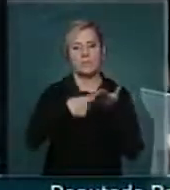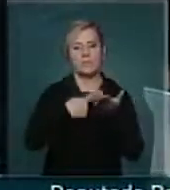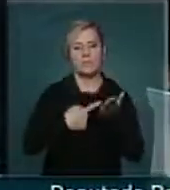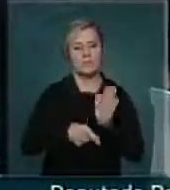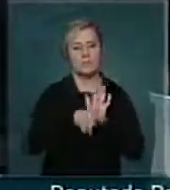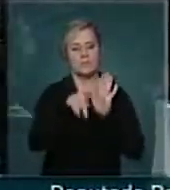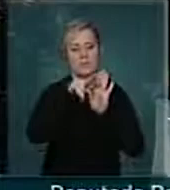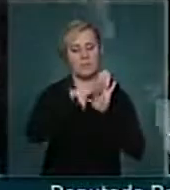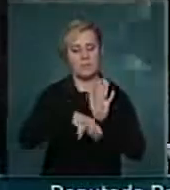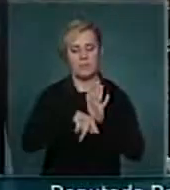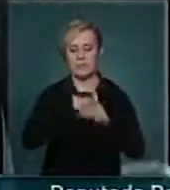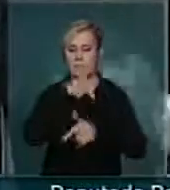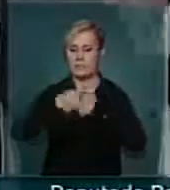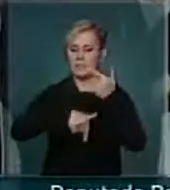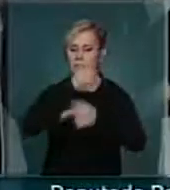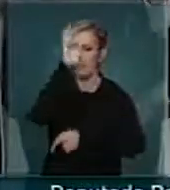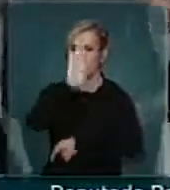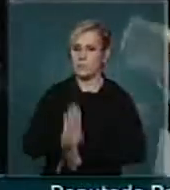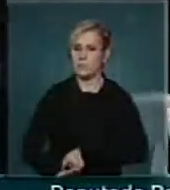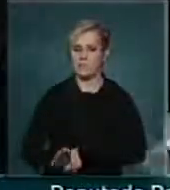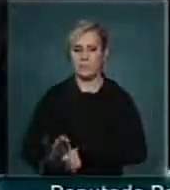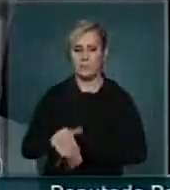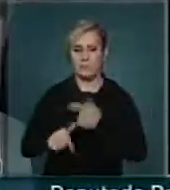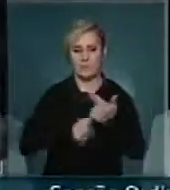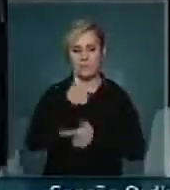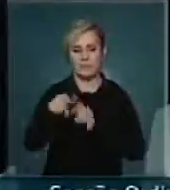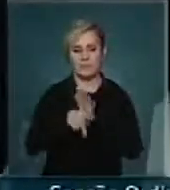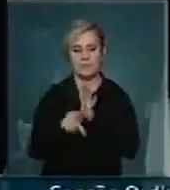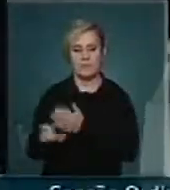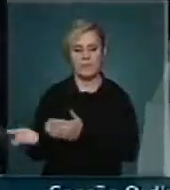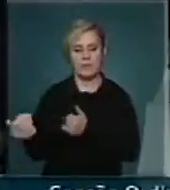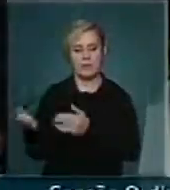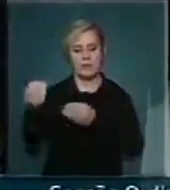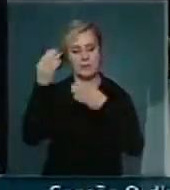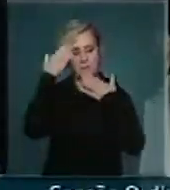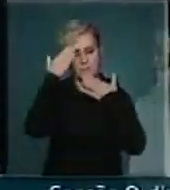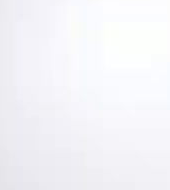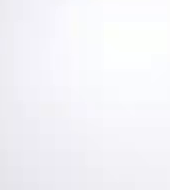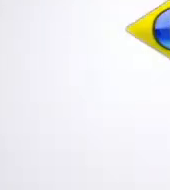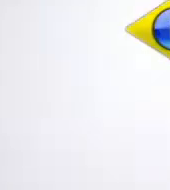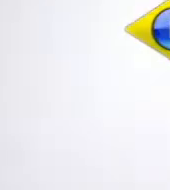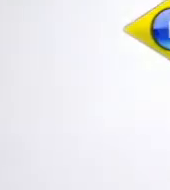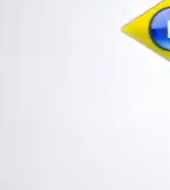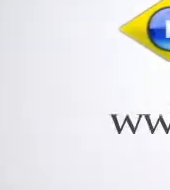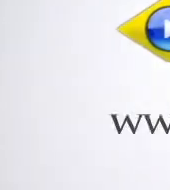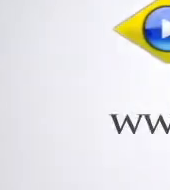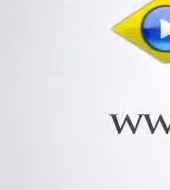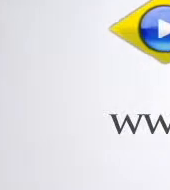do Trabalho Decente para a Juventude. Muito obrigado, presidente deputado Marco Maia.